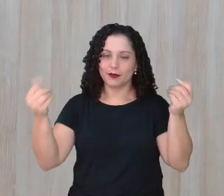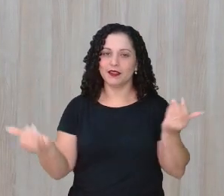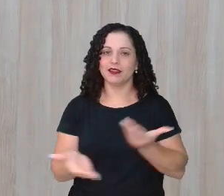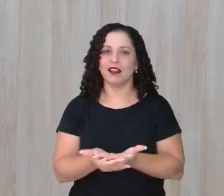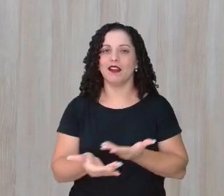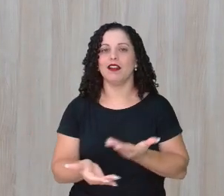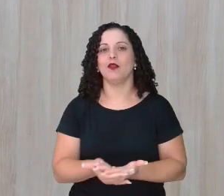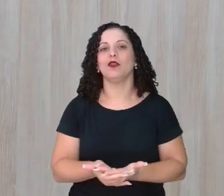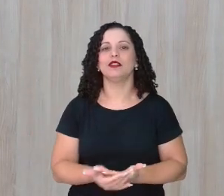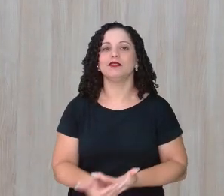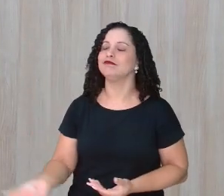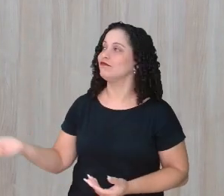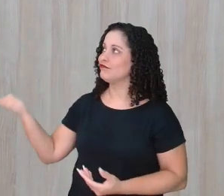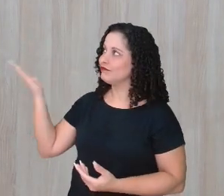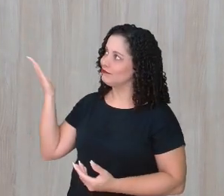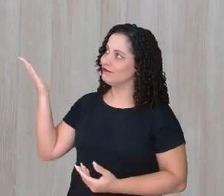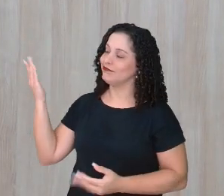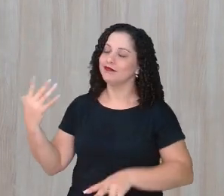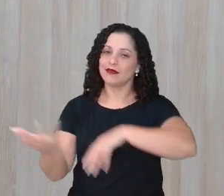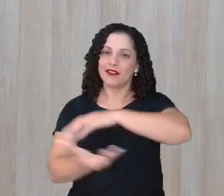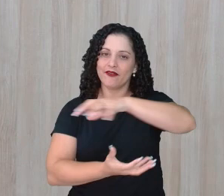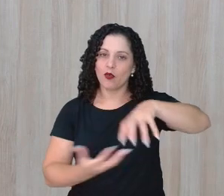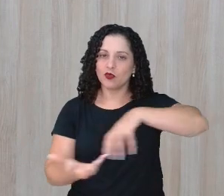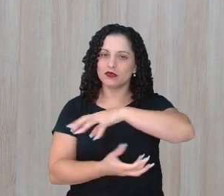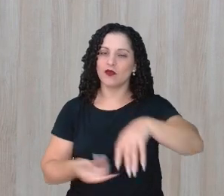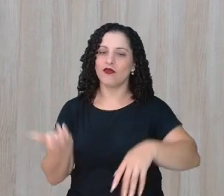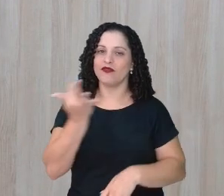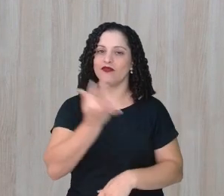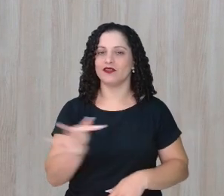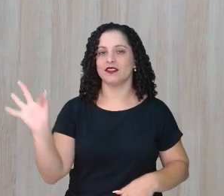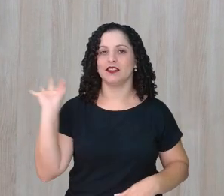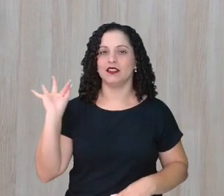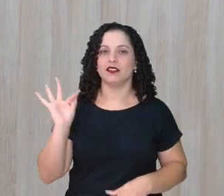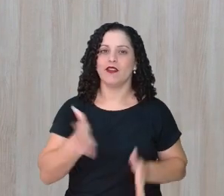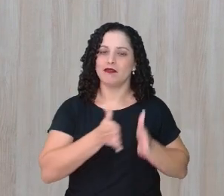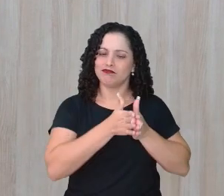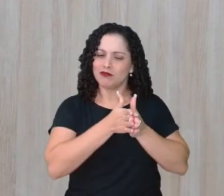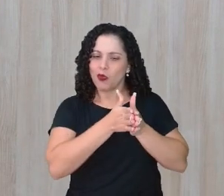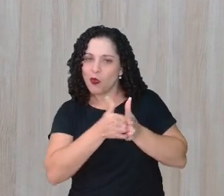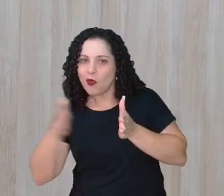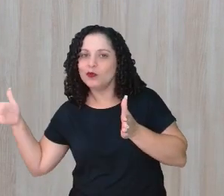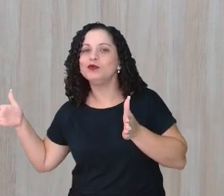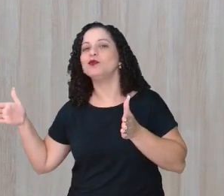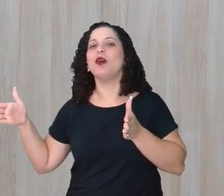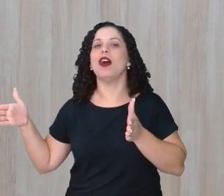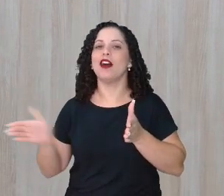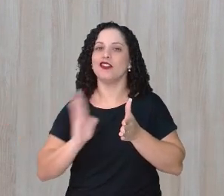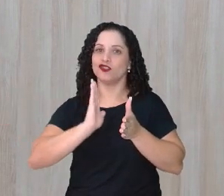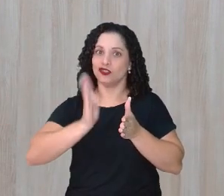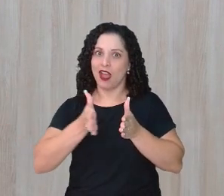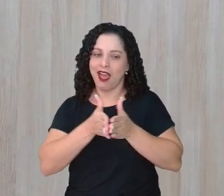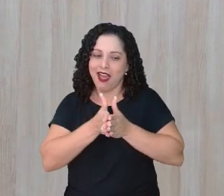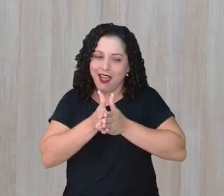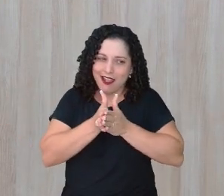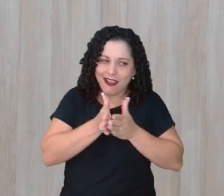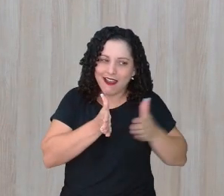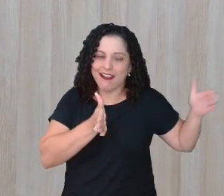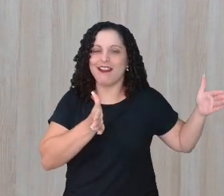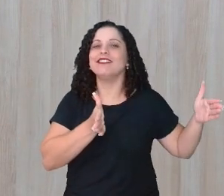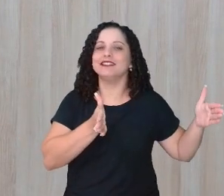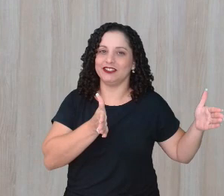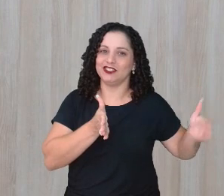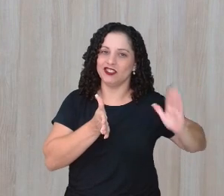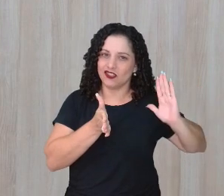falei, inicialmente, é Revolução Francesa. A gente vai dar continuidade ao que a gente vem estudando aí